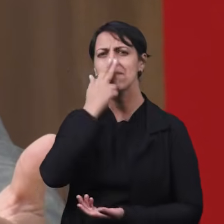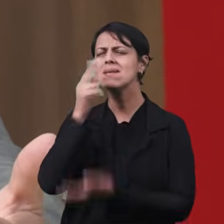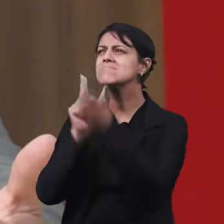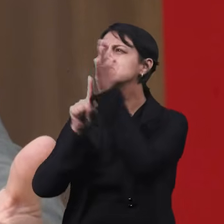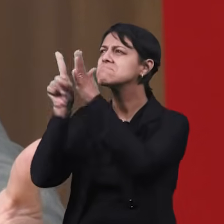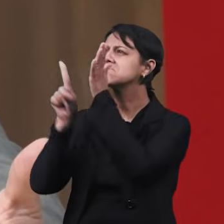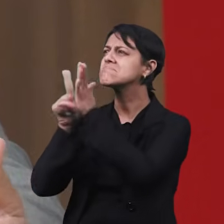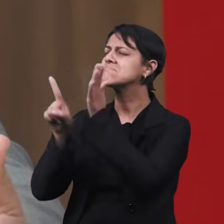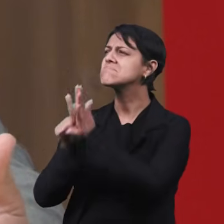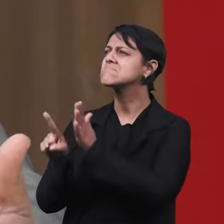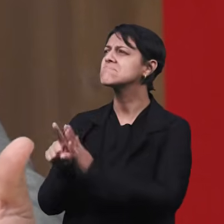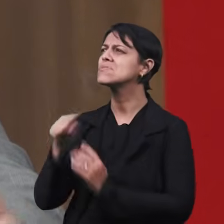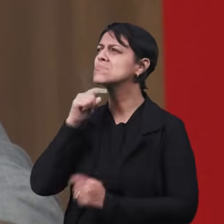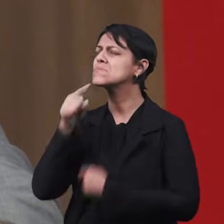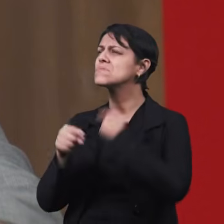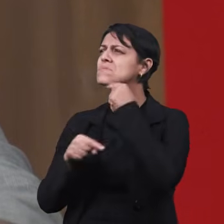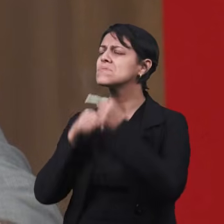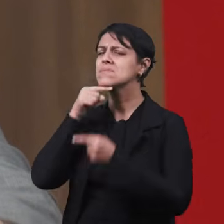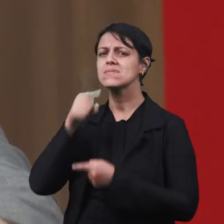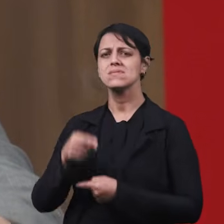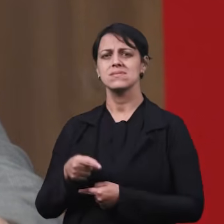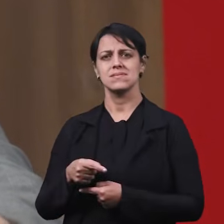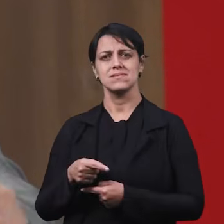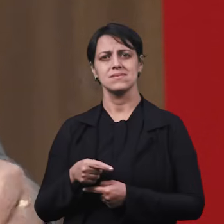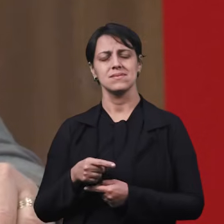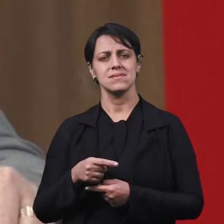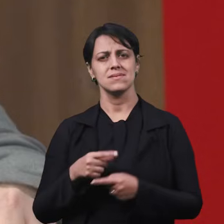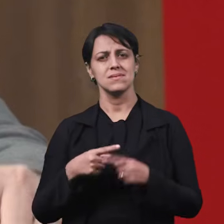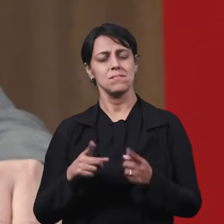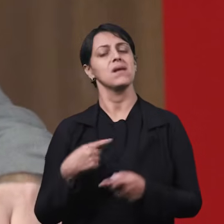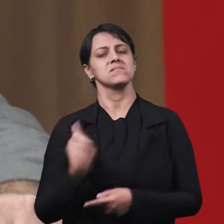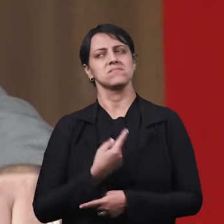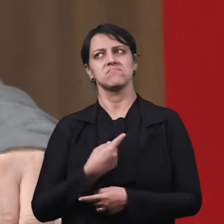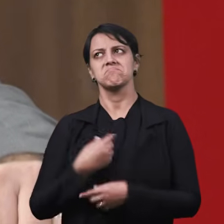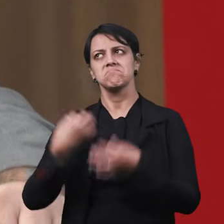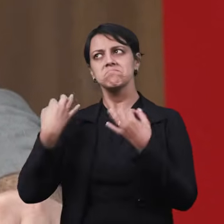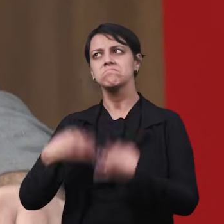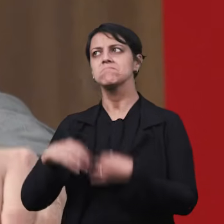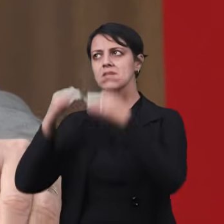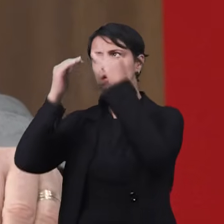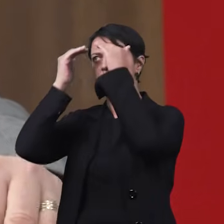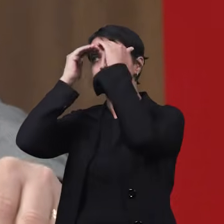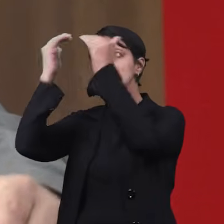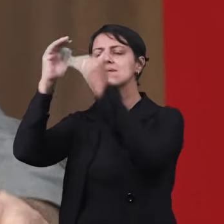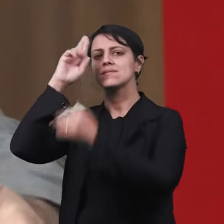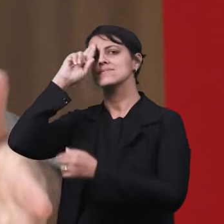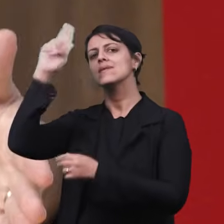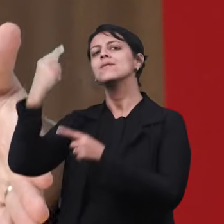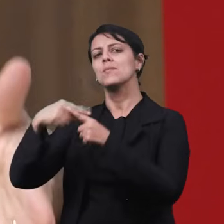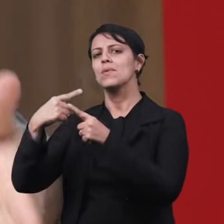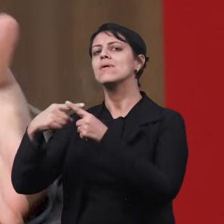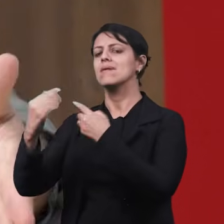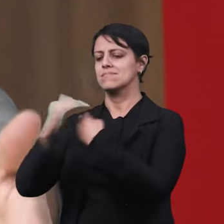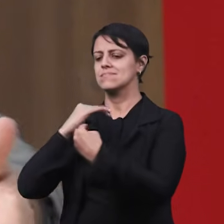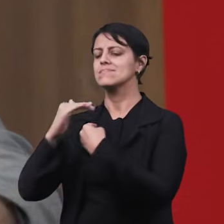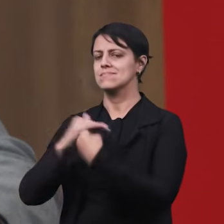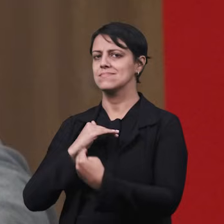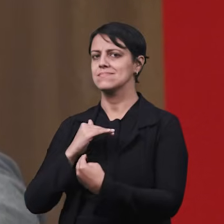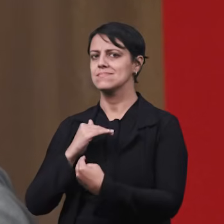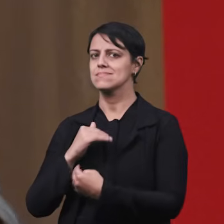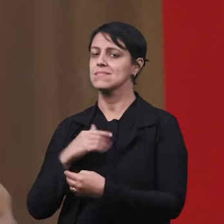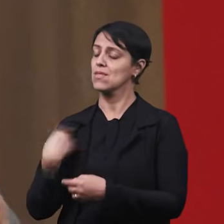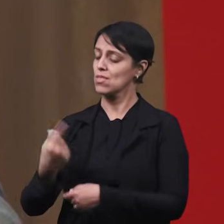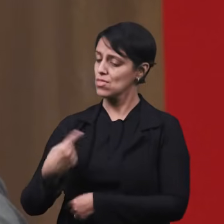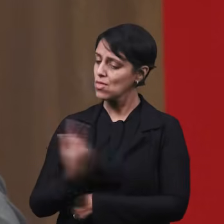se questionando como que essas coisas se dão. Mas a gente permanece naquilo que o Senhor orientou. Nós estávamos naquele